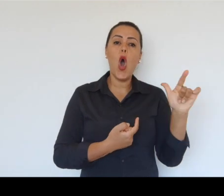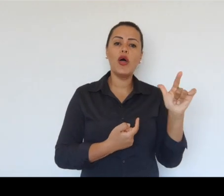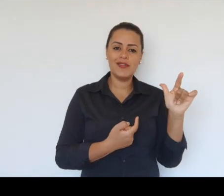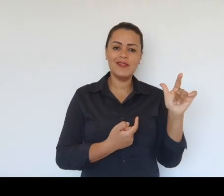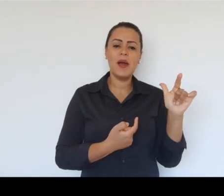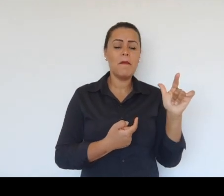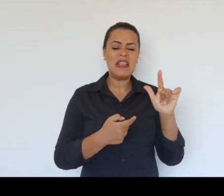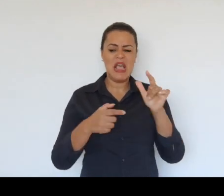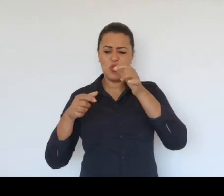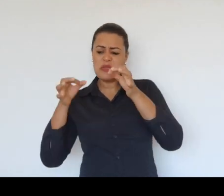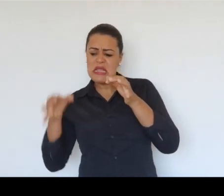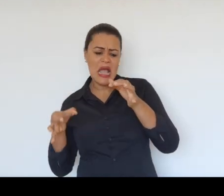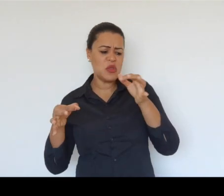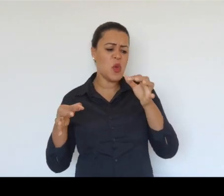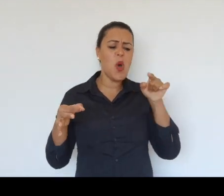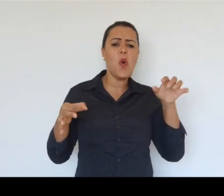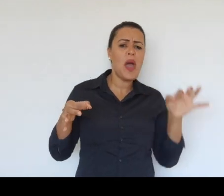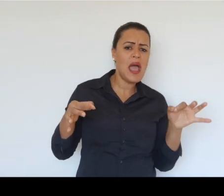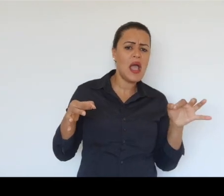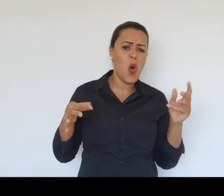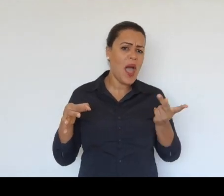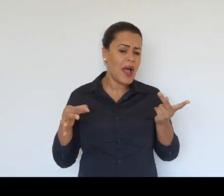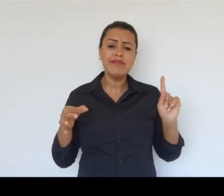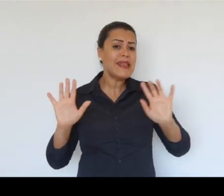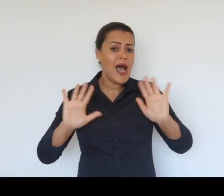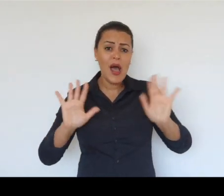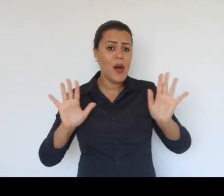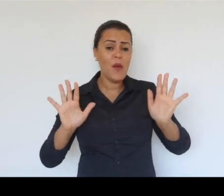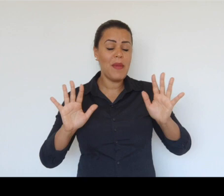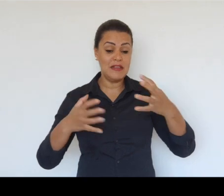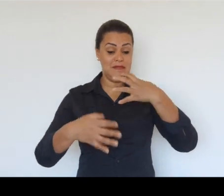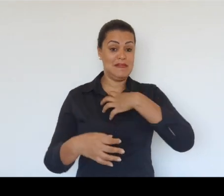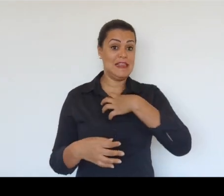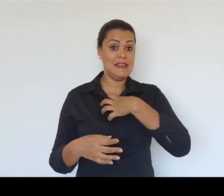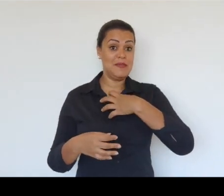seja mais correto ou melhor do que o outro, mas são mundos simbólicos diferentes.